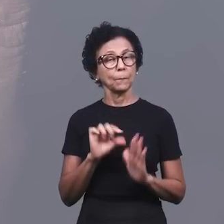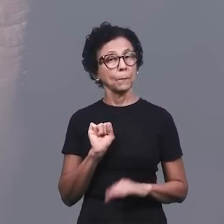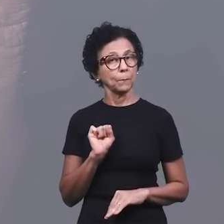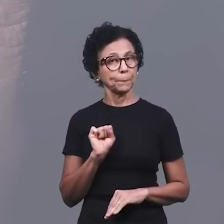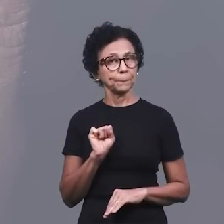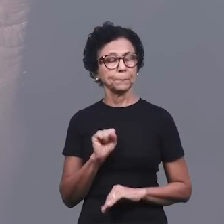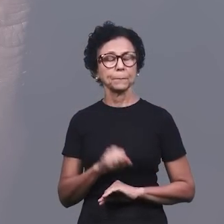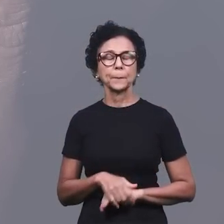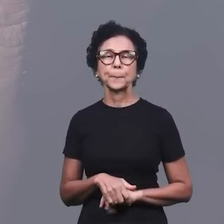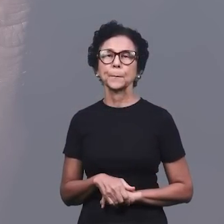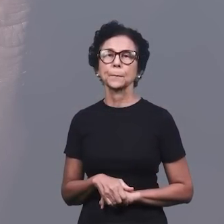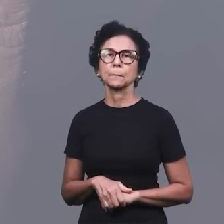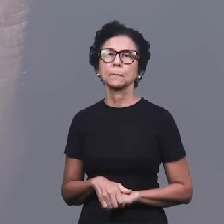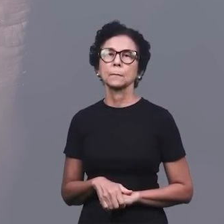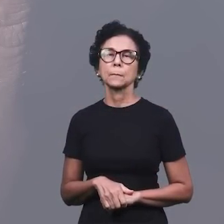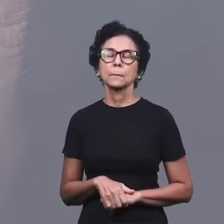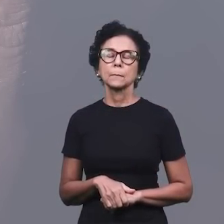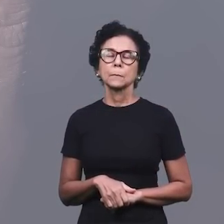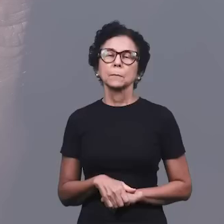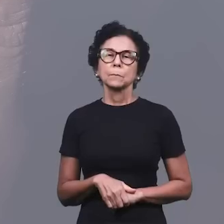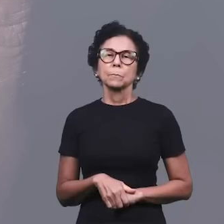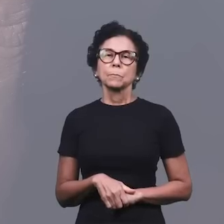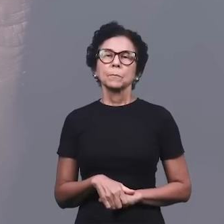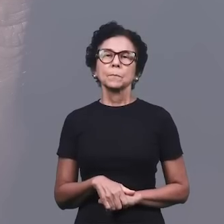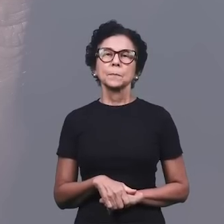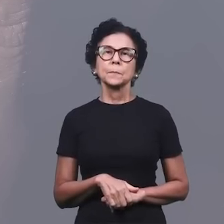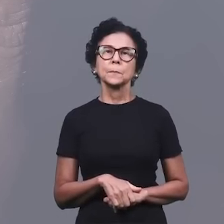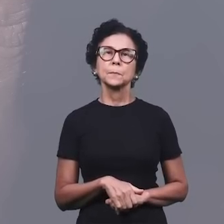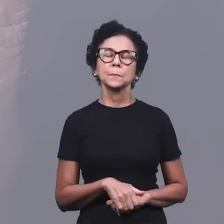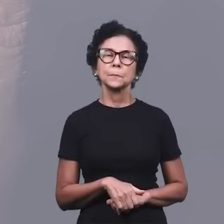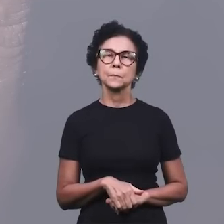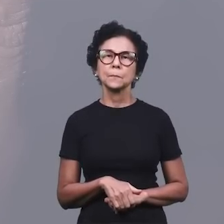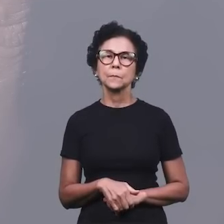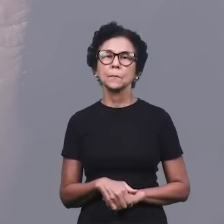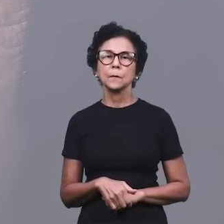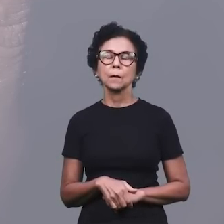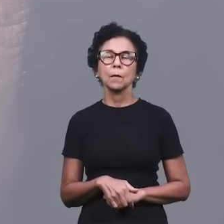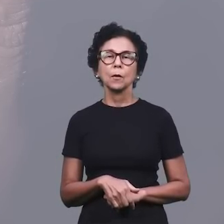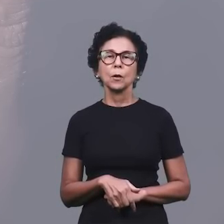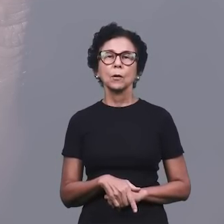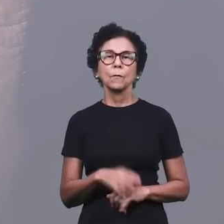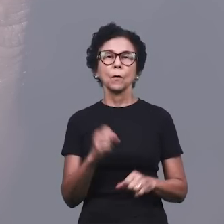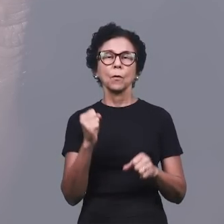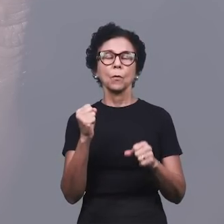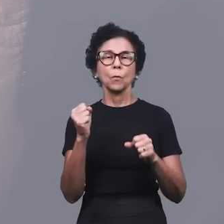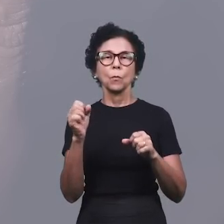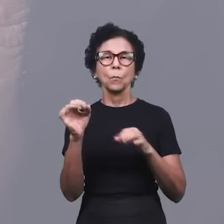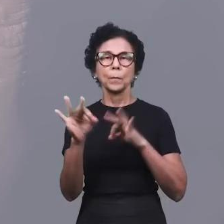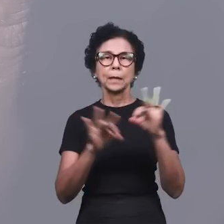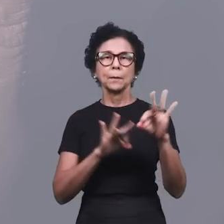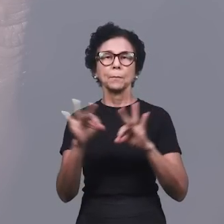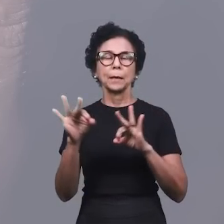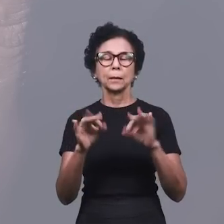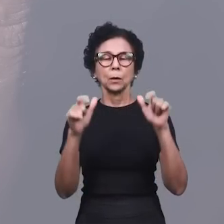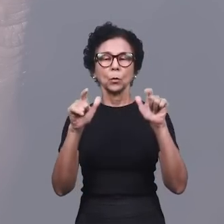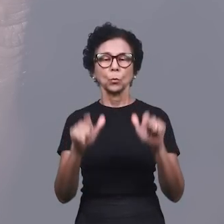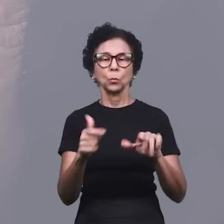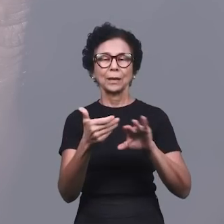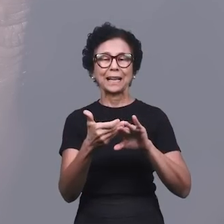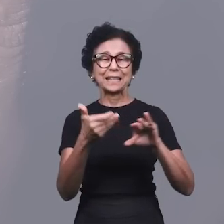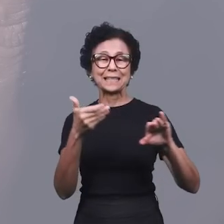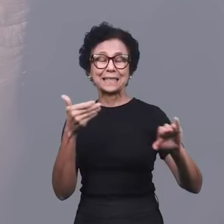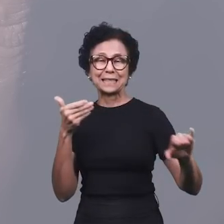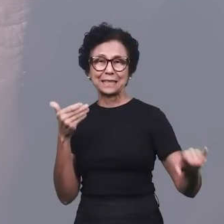8, que diz assim: E me farão um santuário, e habitarei